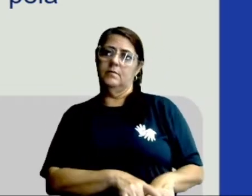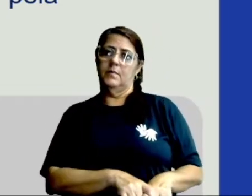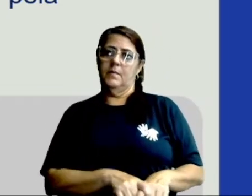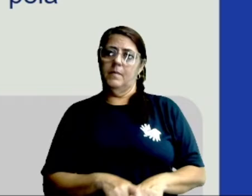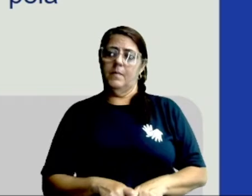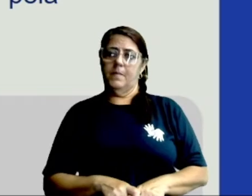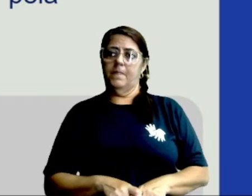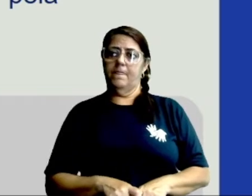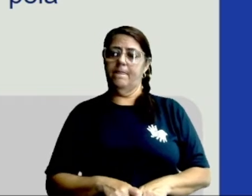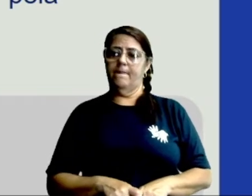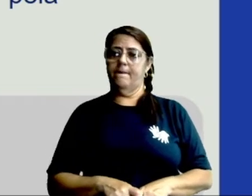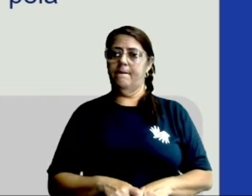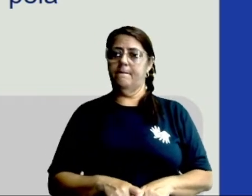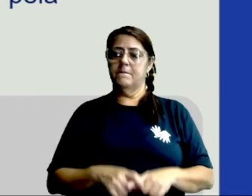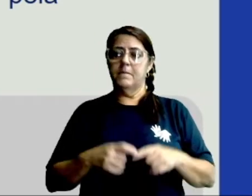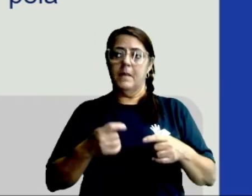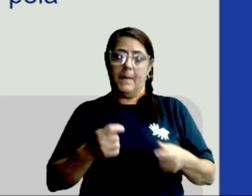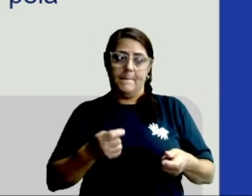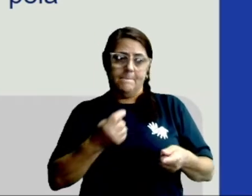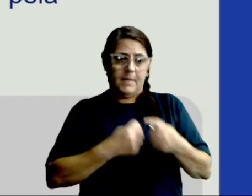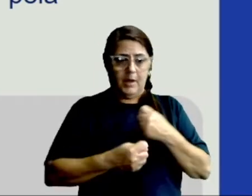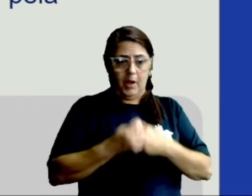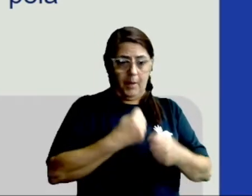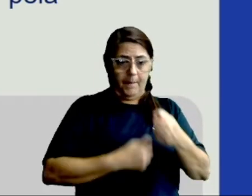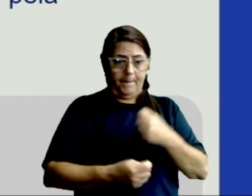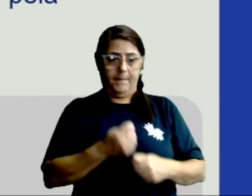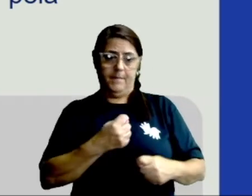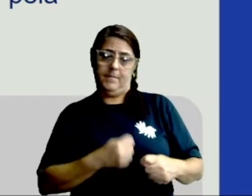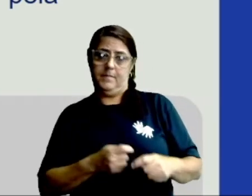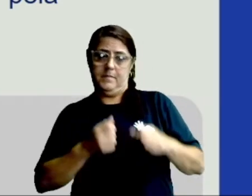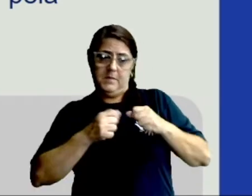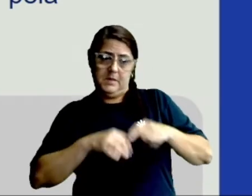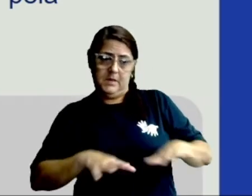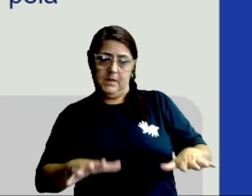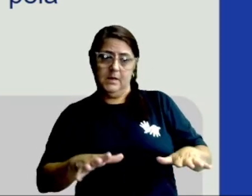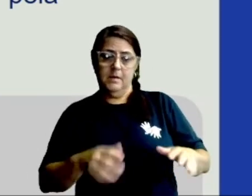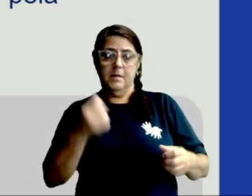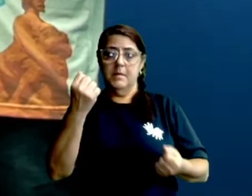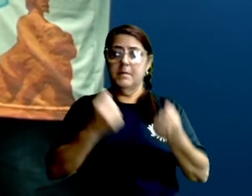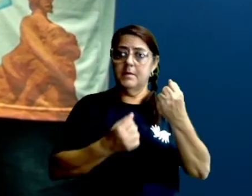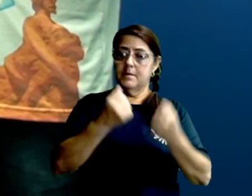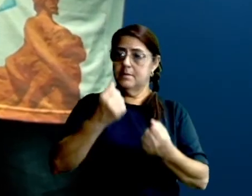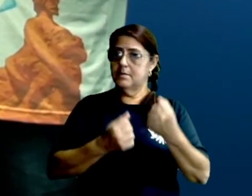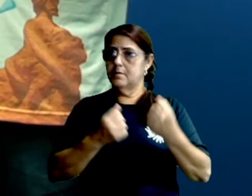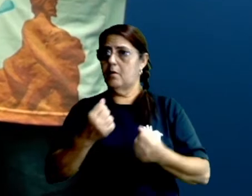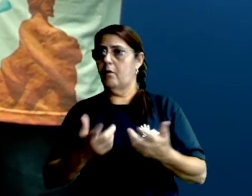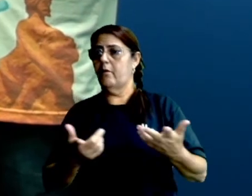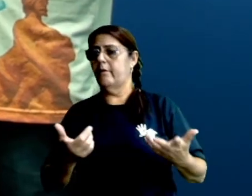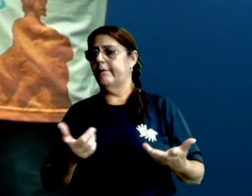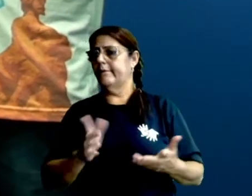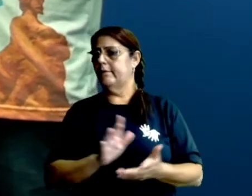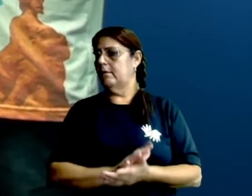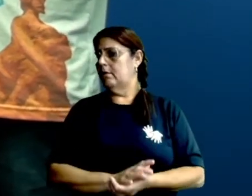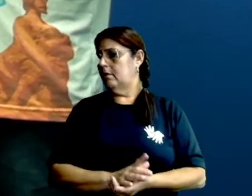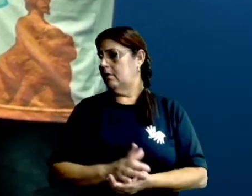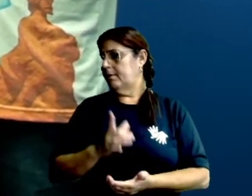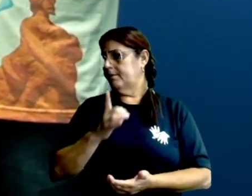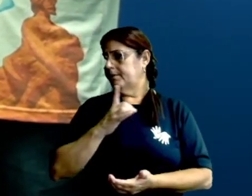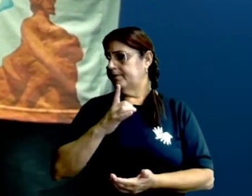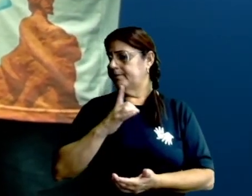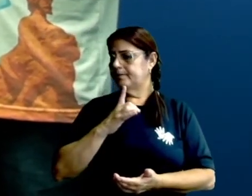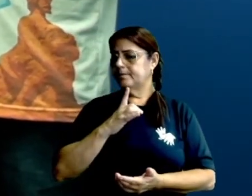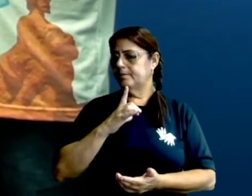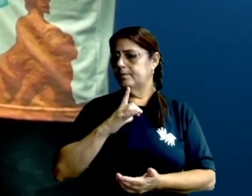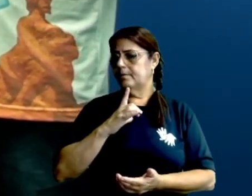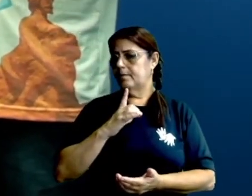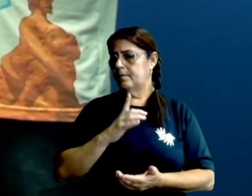Esses rios eles são bem explorados economicamente, né, para transporte, né, que barateia